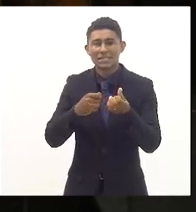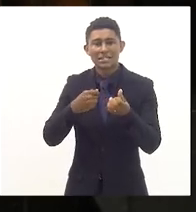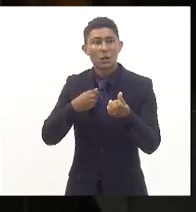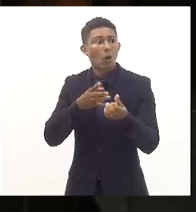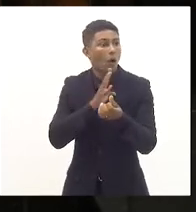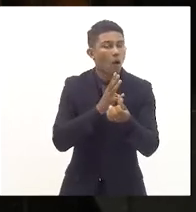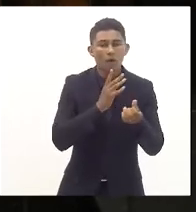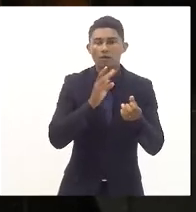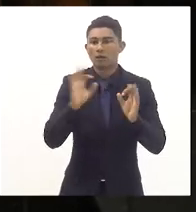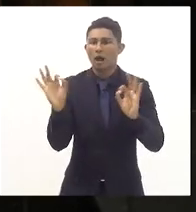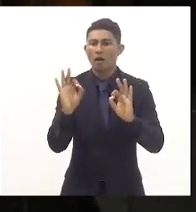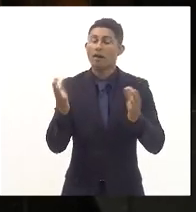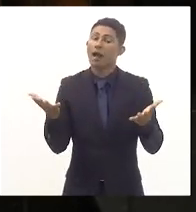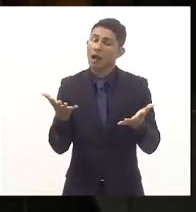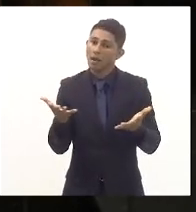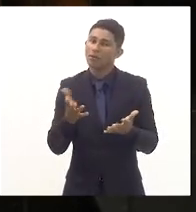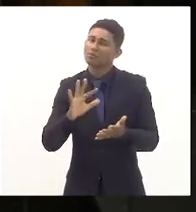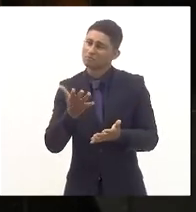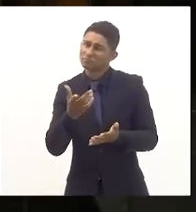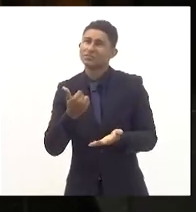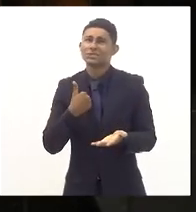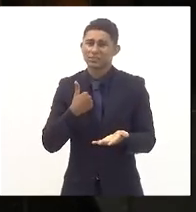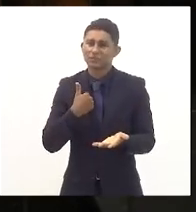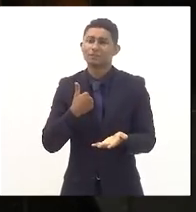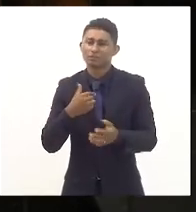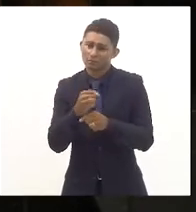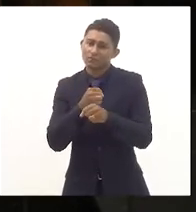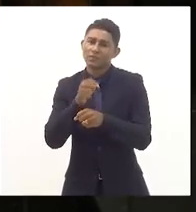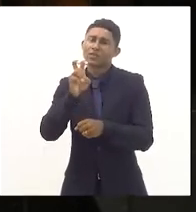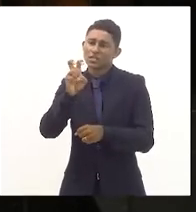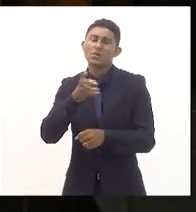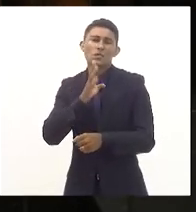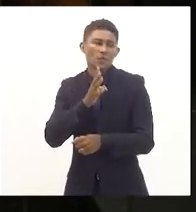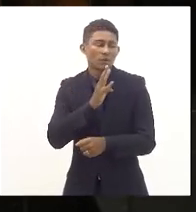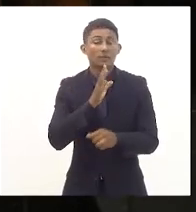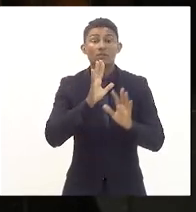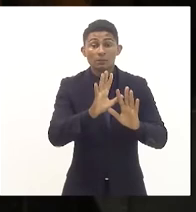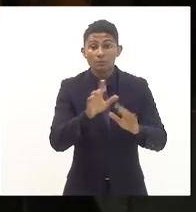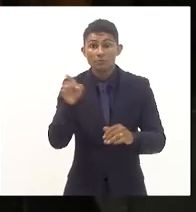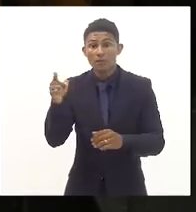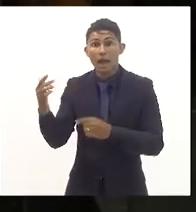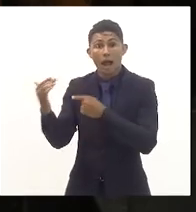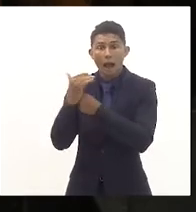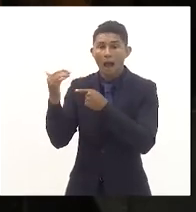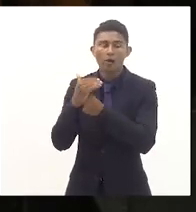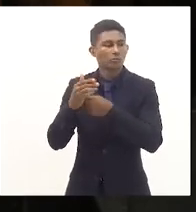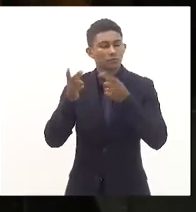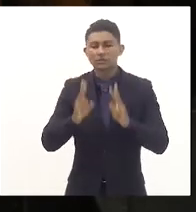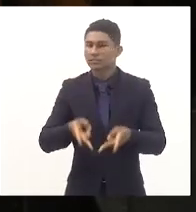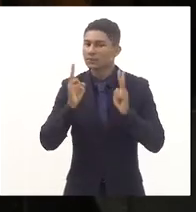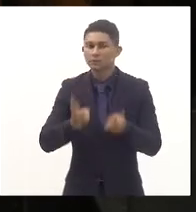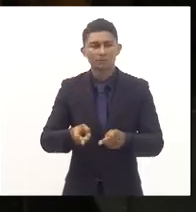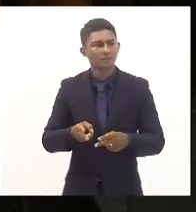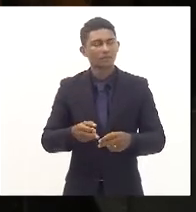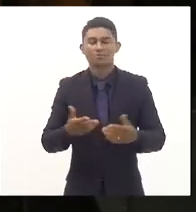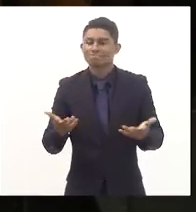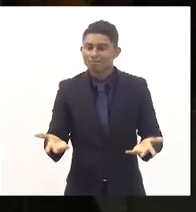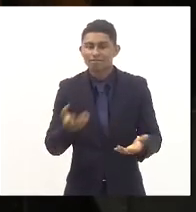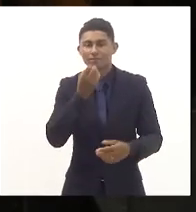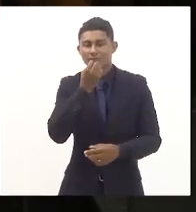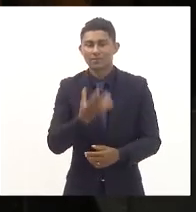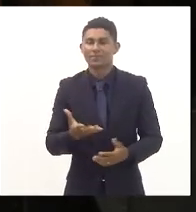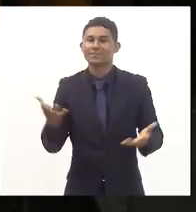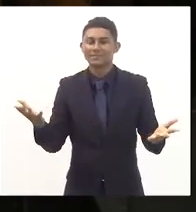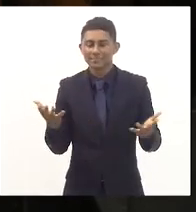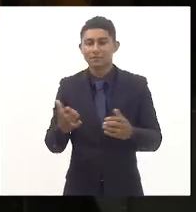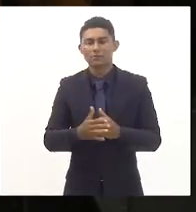agora com 5 ou conhece alguma coisa né mas com cinco anos sou sempre esteve lá para me ajudar em todos os momentos e acho que essa maior